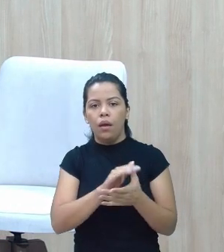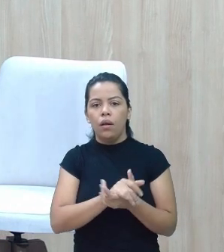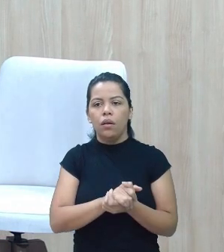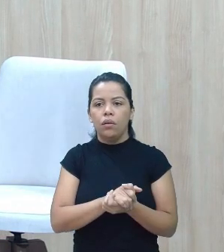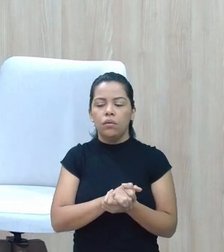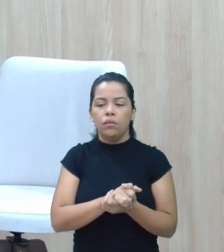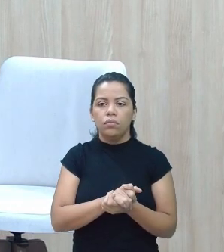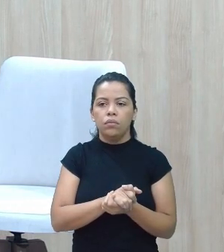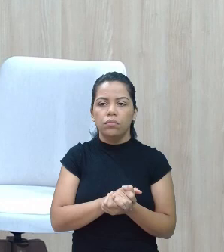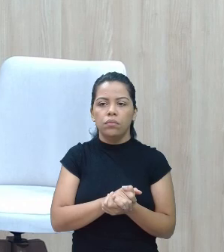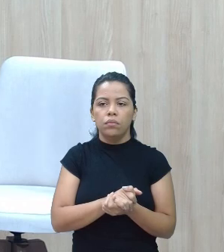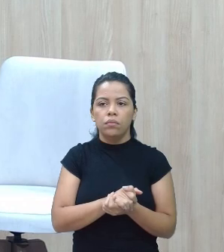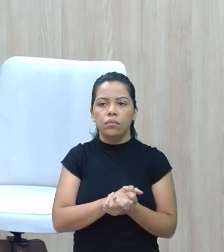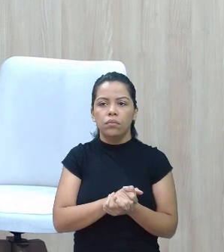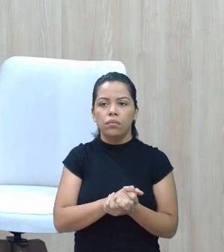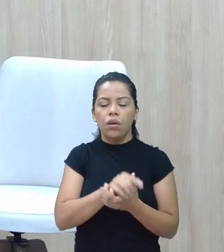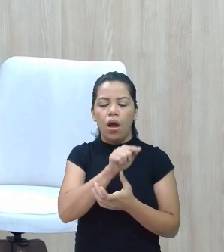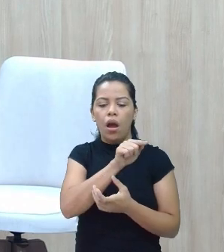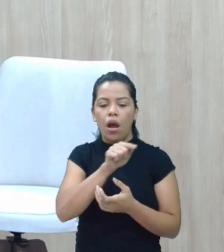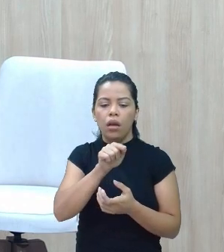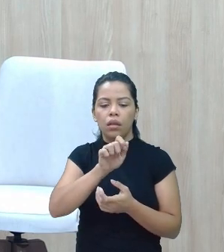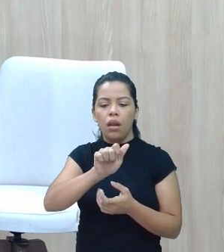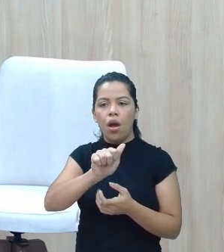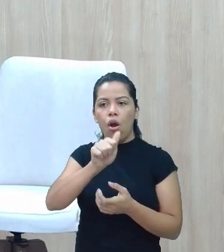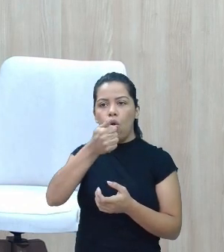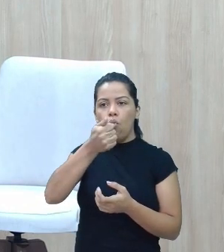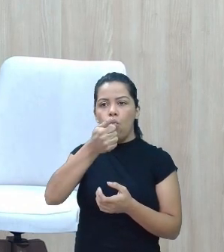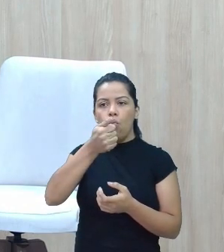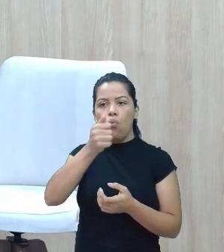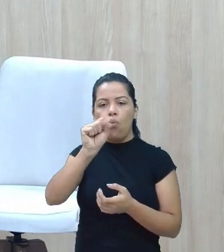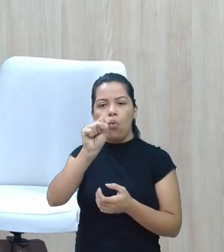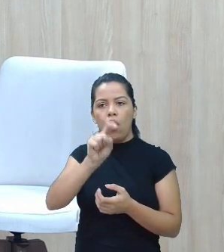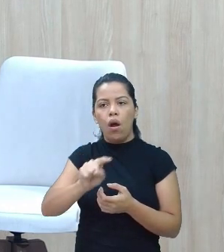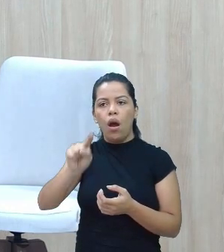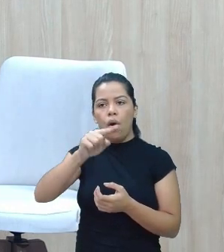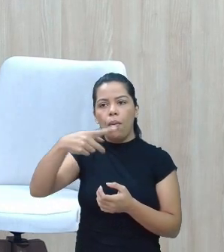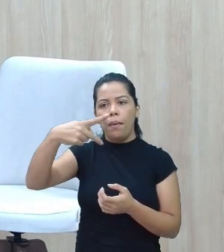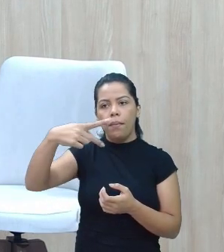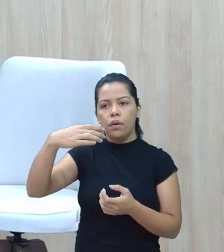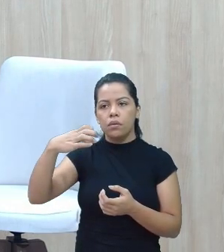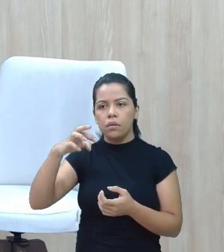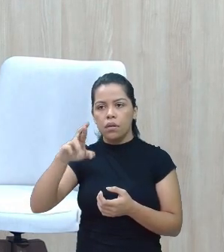ANDER underline 1 at